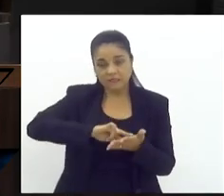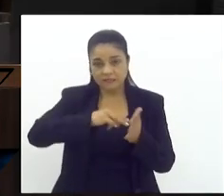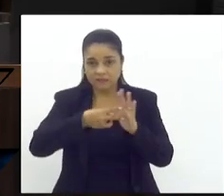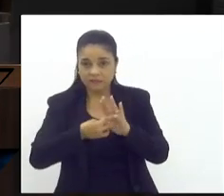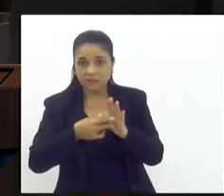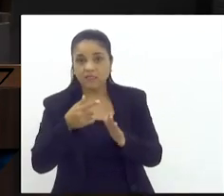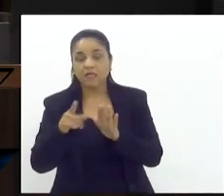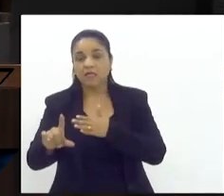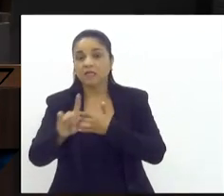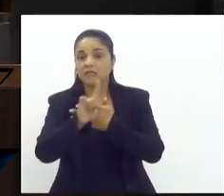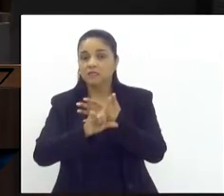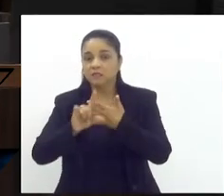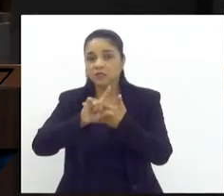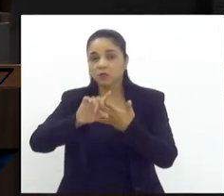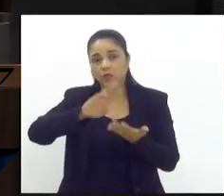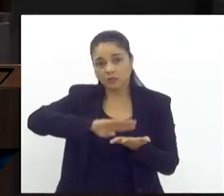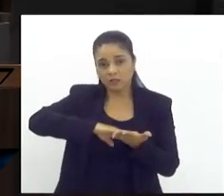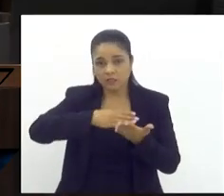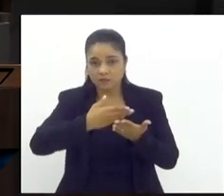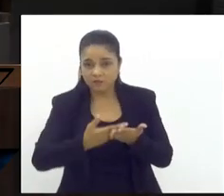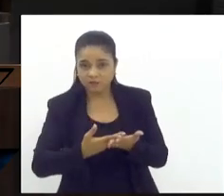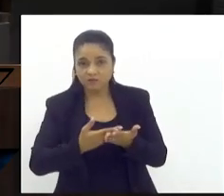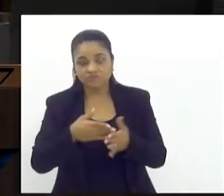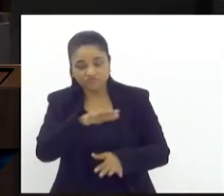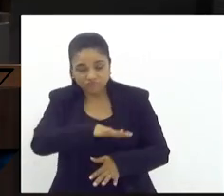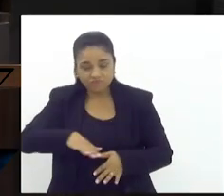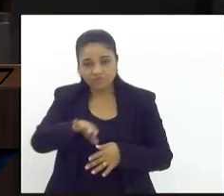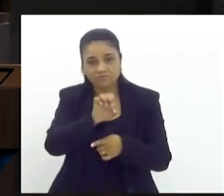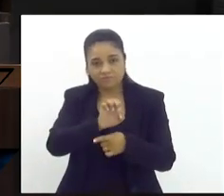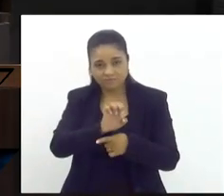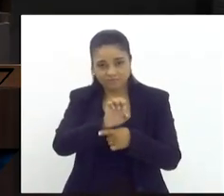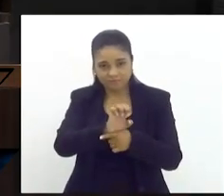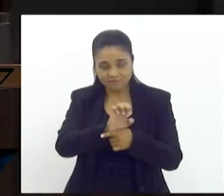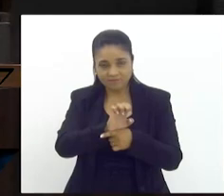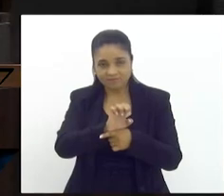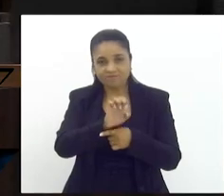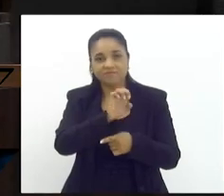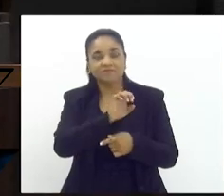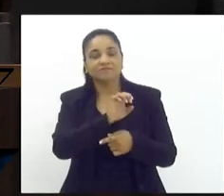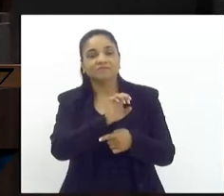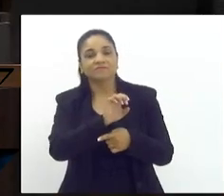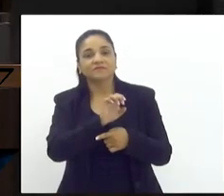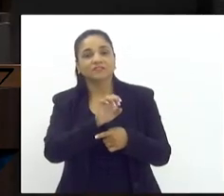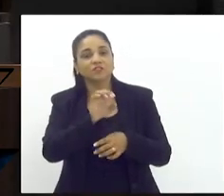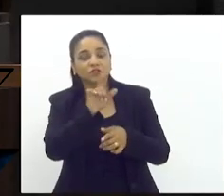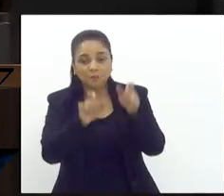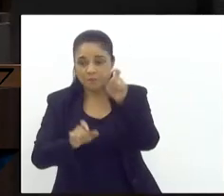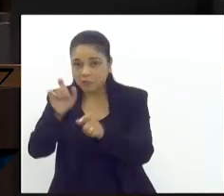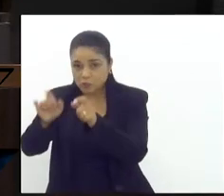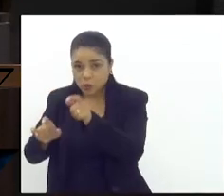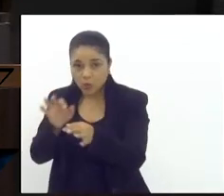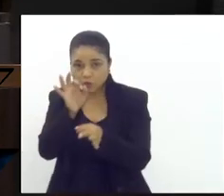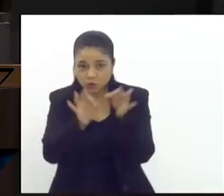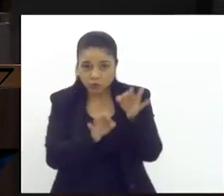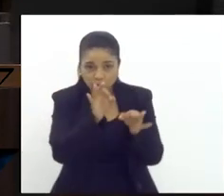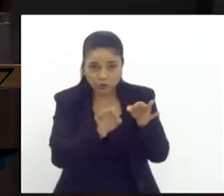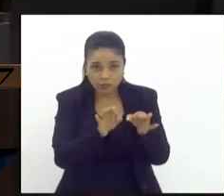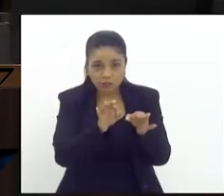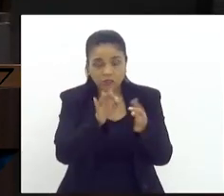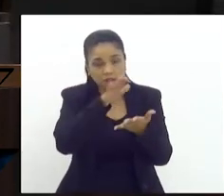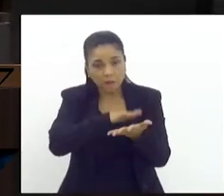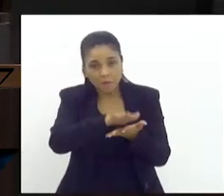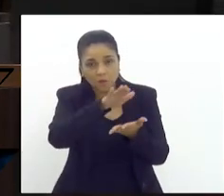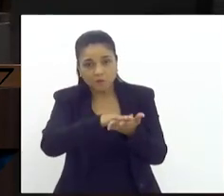nos Espaços físicos e virtuais no estado do Rio de Janeiro de todas as pessoas jurídicas envolvidas na publicação